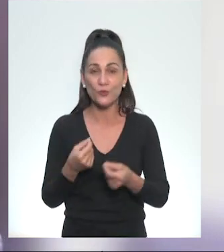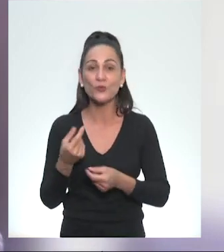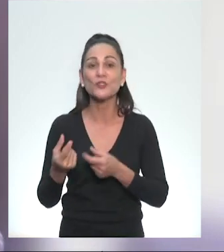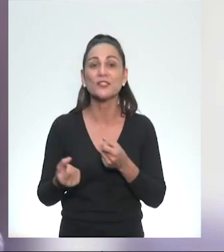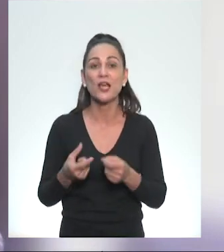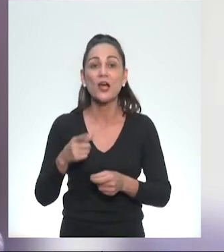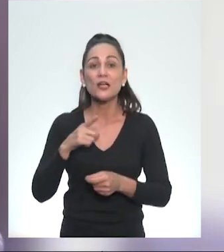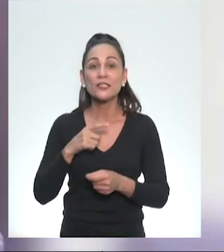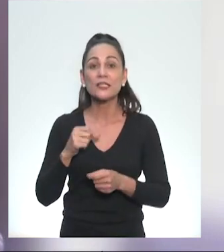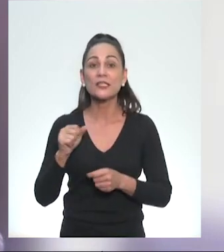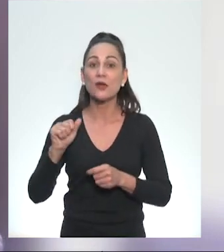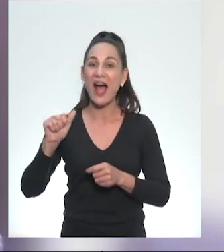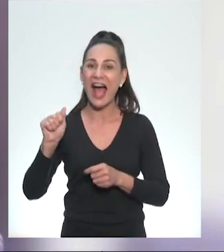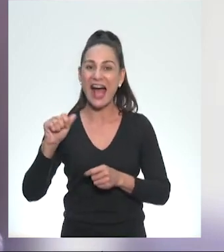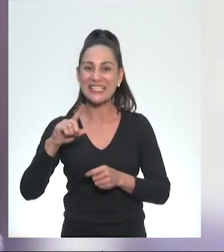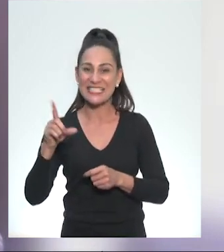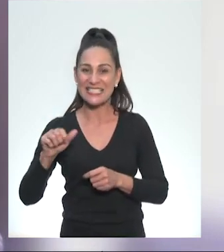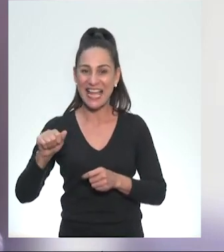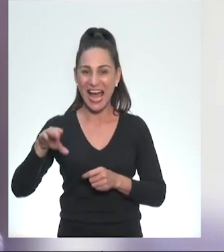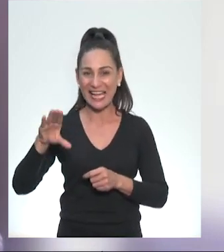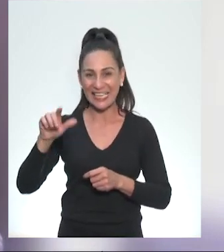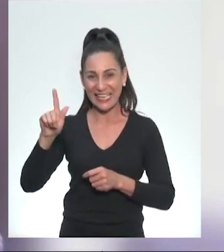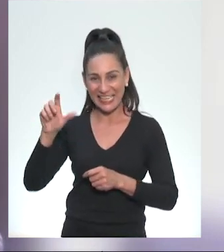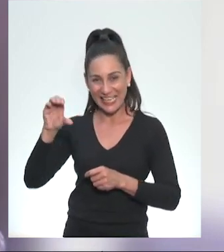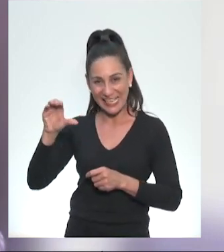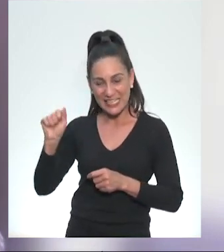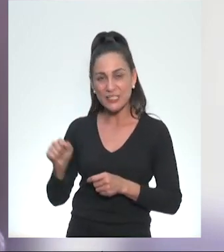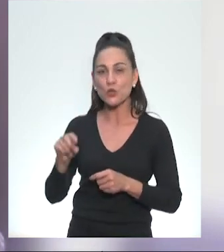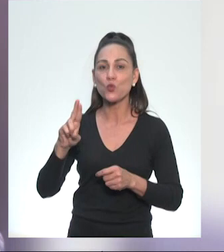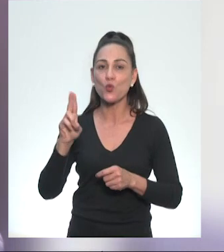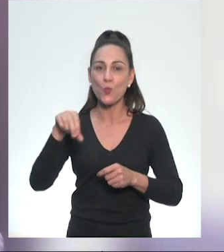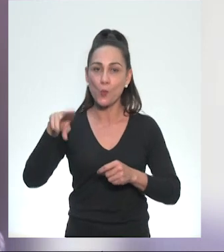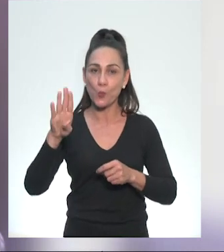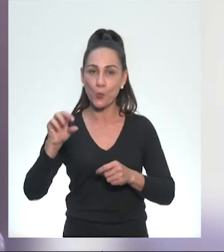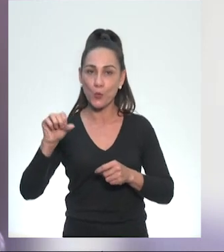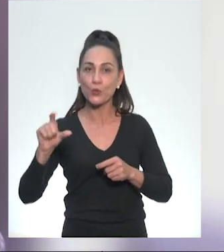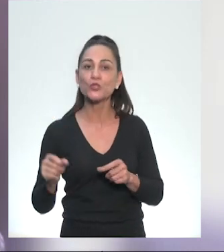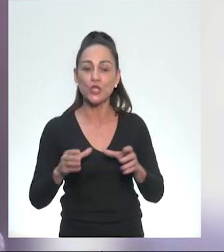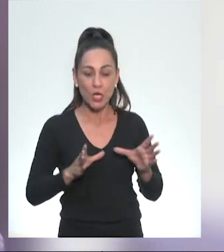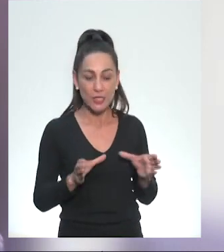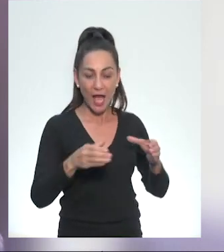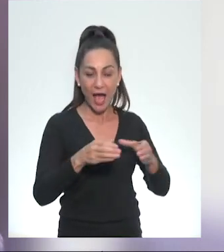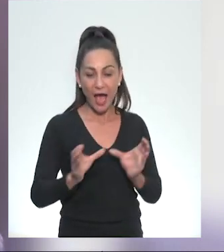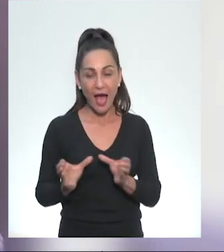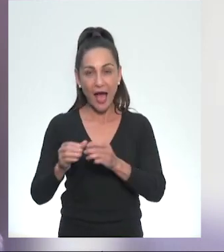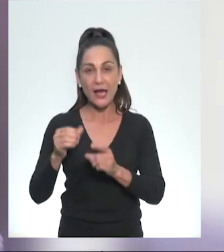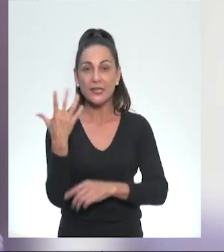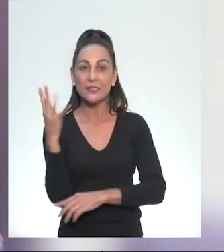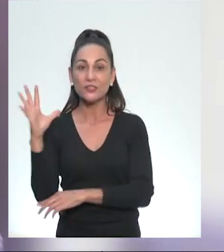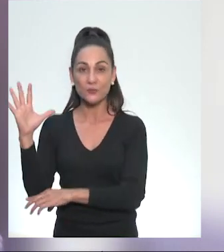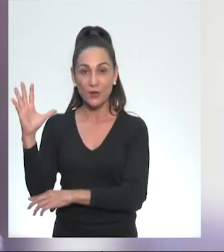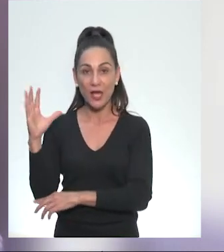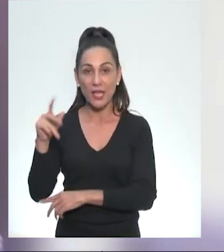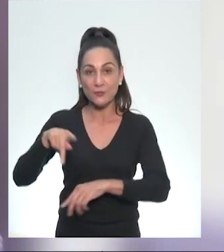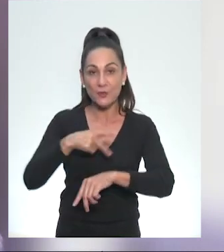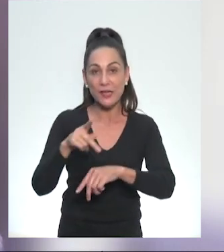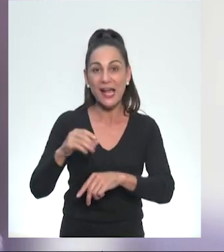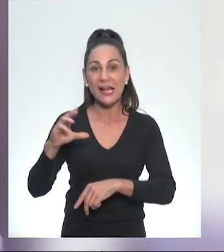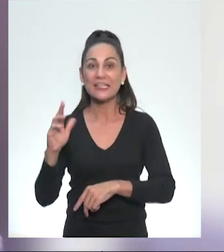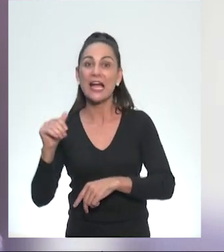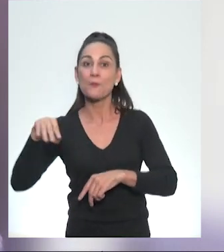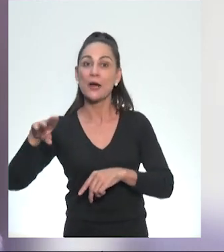gente tem o Zaka e o Mobutu, por exemplo, né? E atualmente eles ocupam aí as florestas dos países como